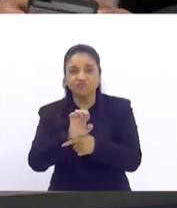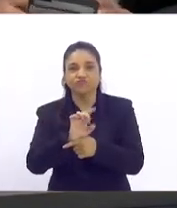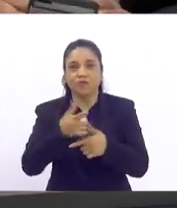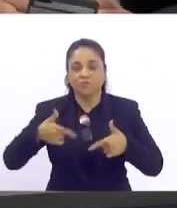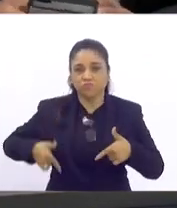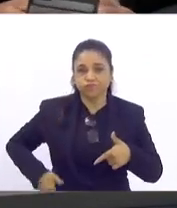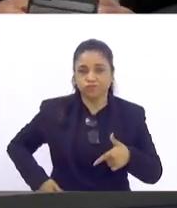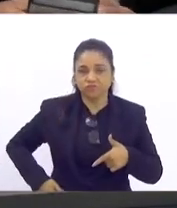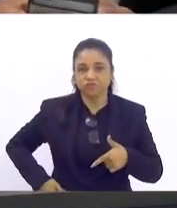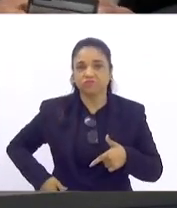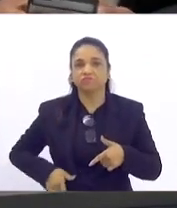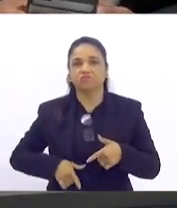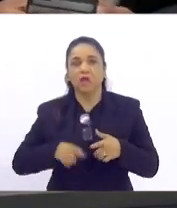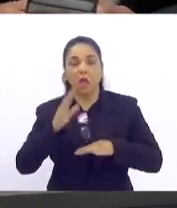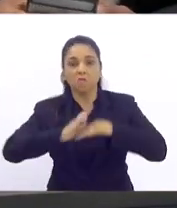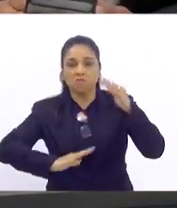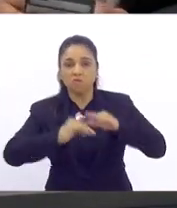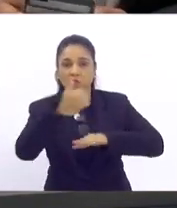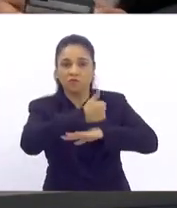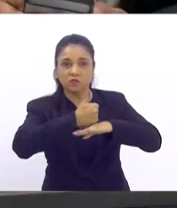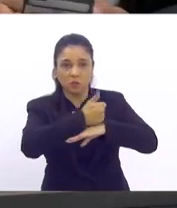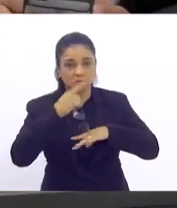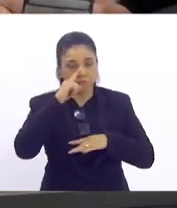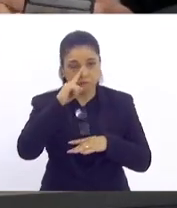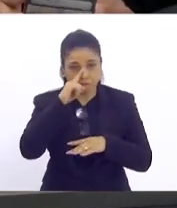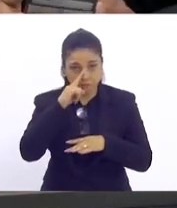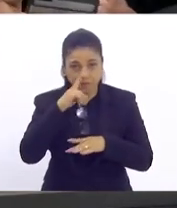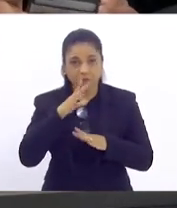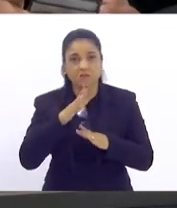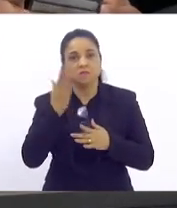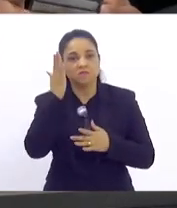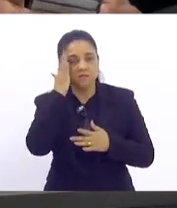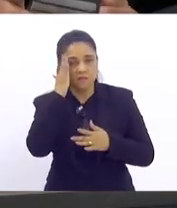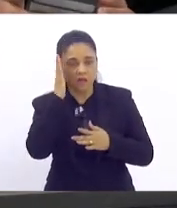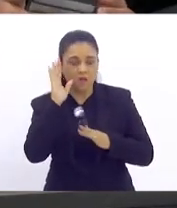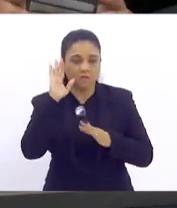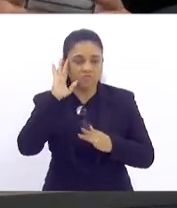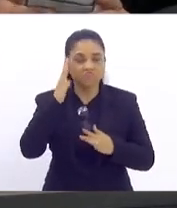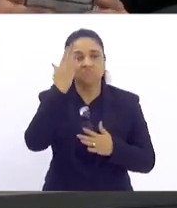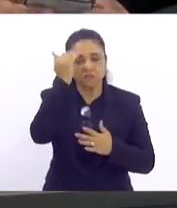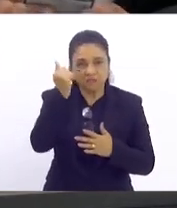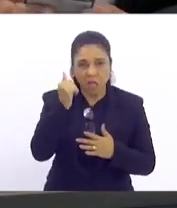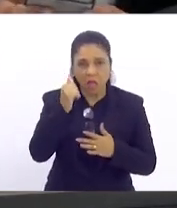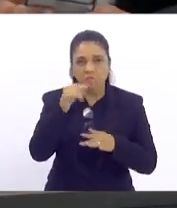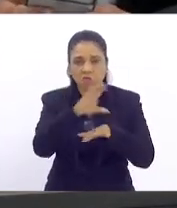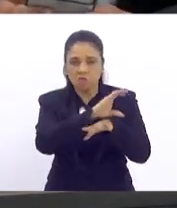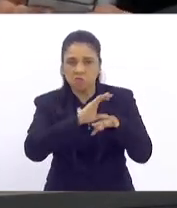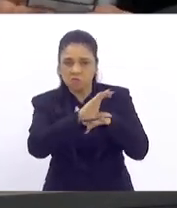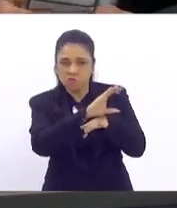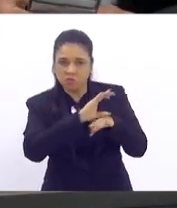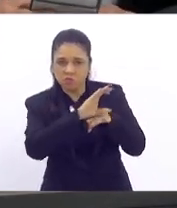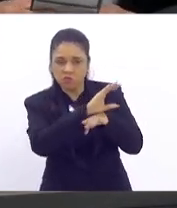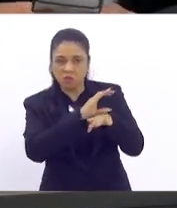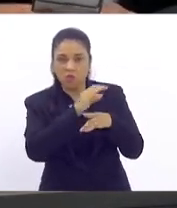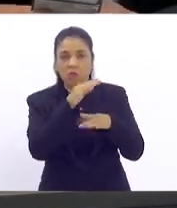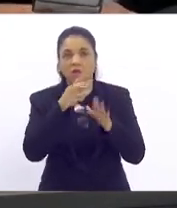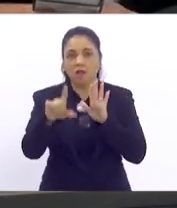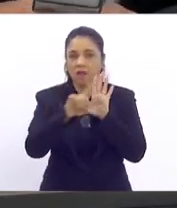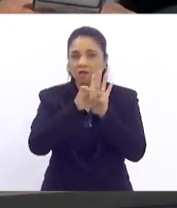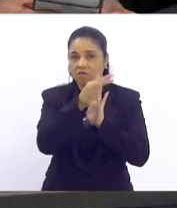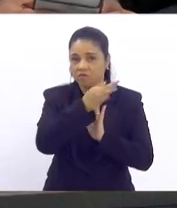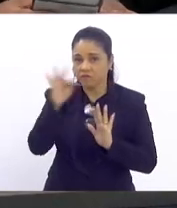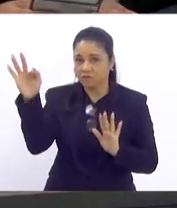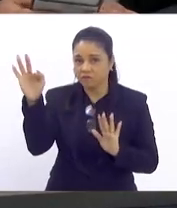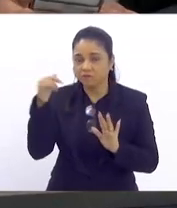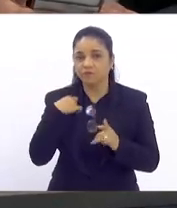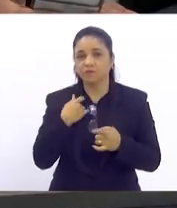porque a sua profissão é de rir então sabe foi a decisão constitucional e da lei federal ao atribuir